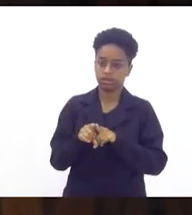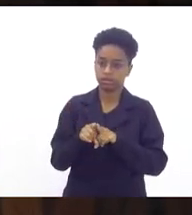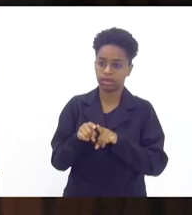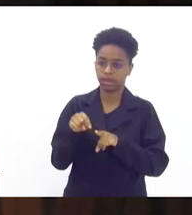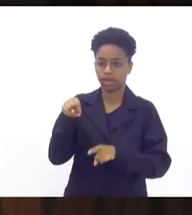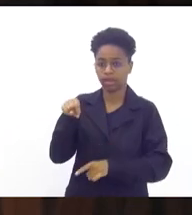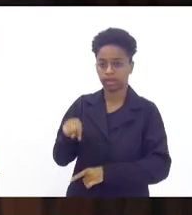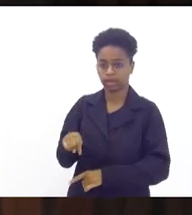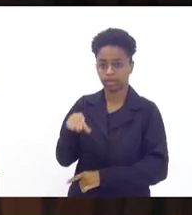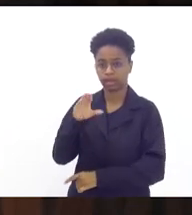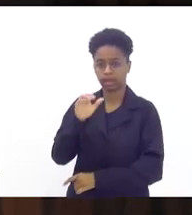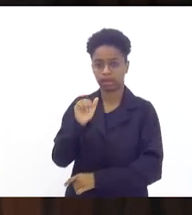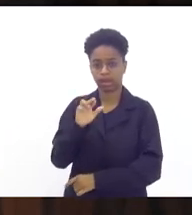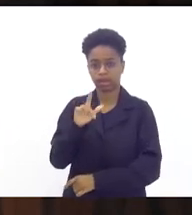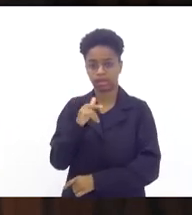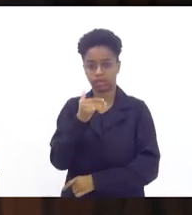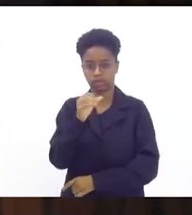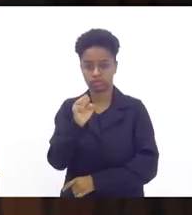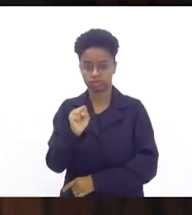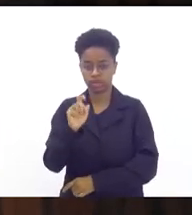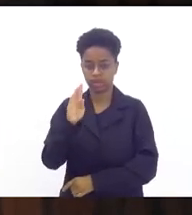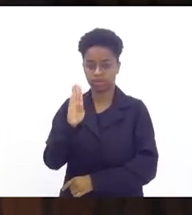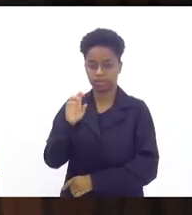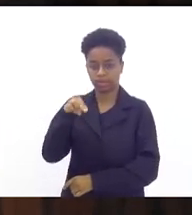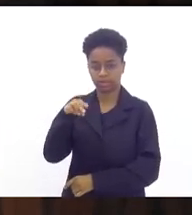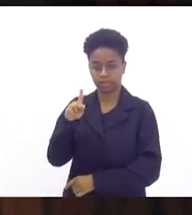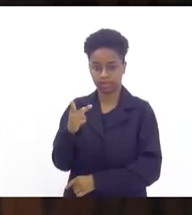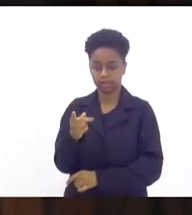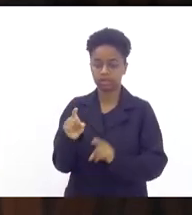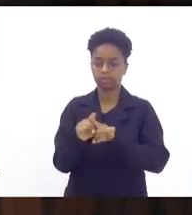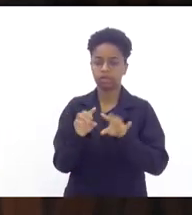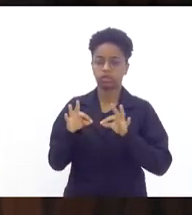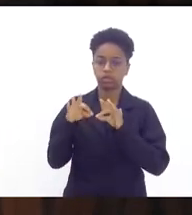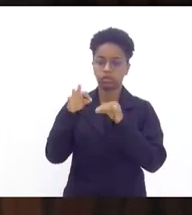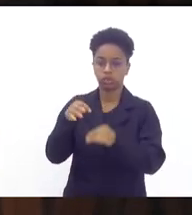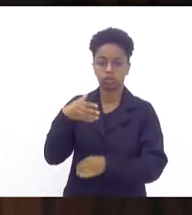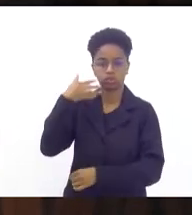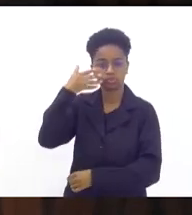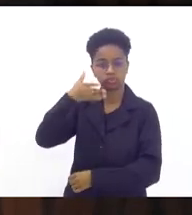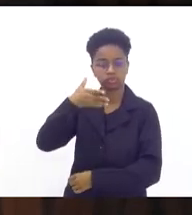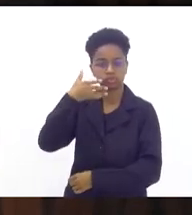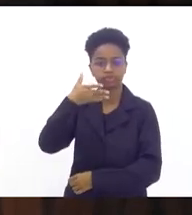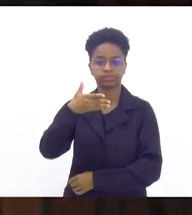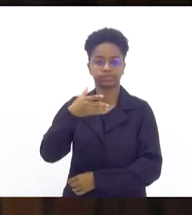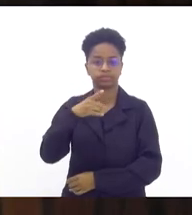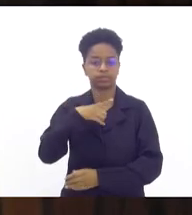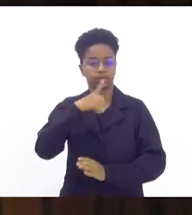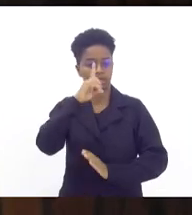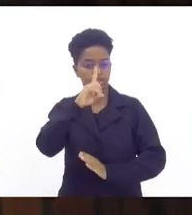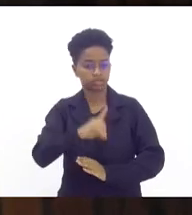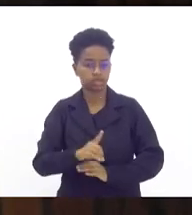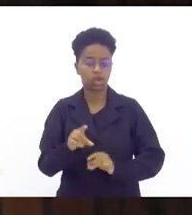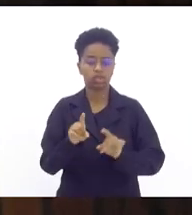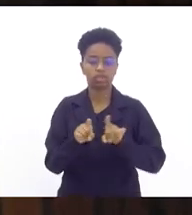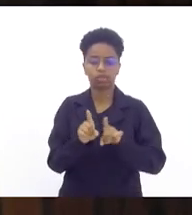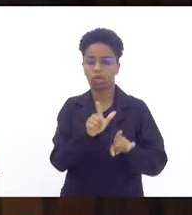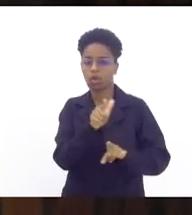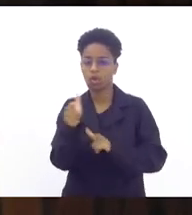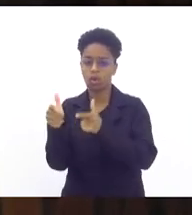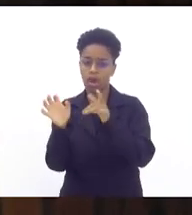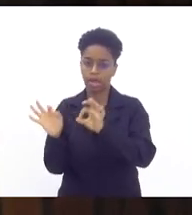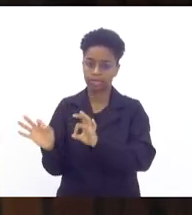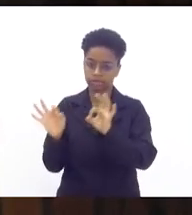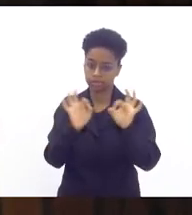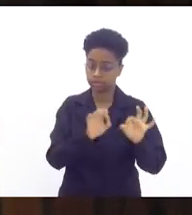o Carlinhos BNH a todos que tiveram a fala o direito a fala outros que ouviram E